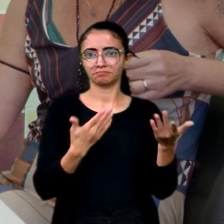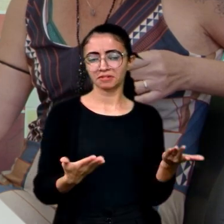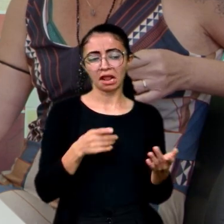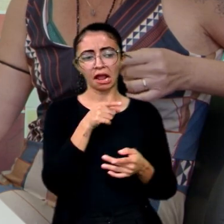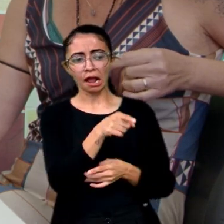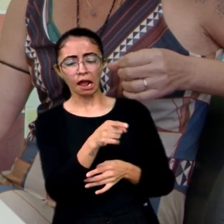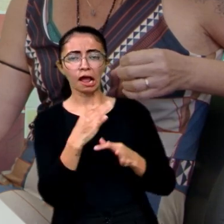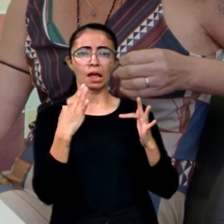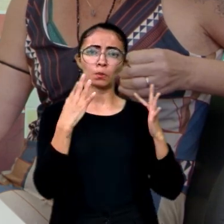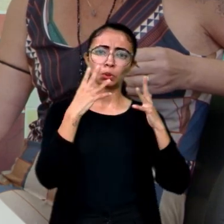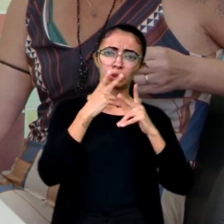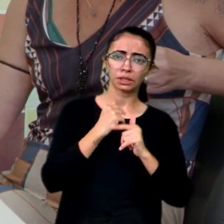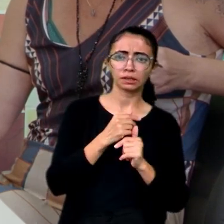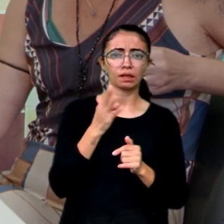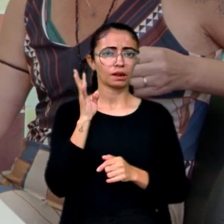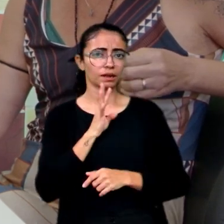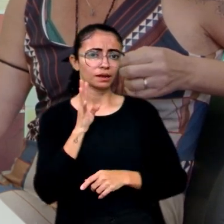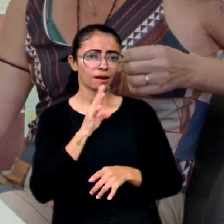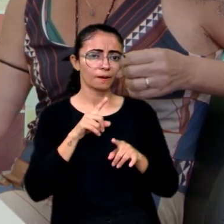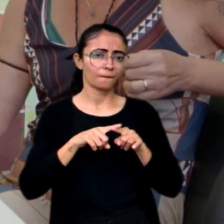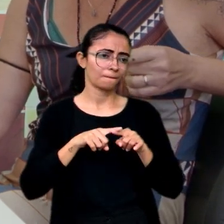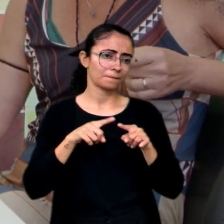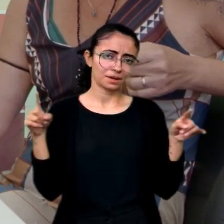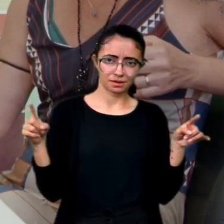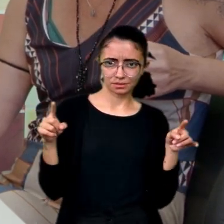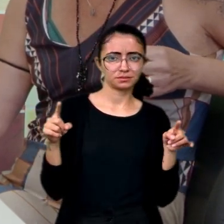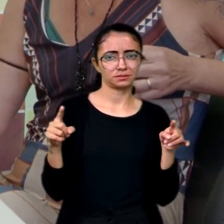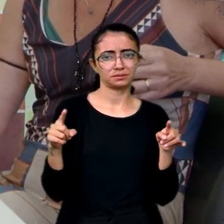são as marcas mais consumidas.